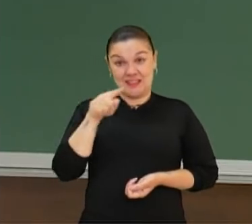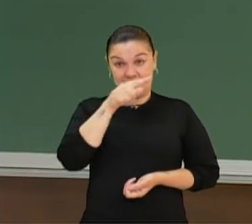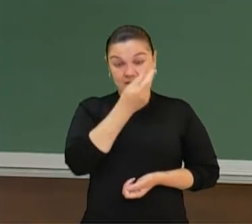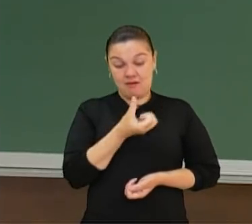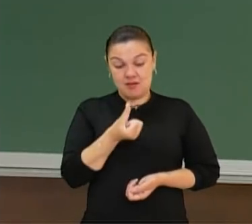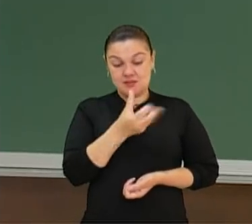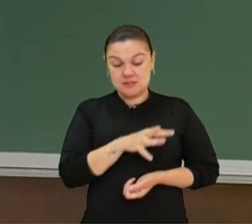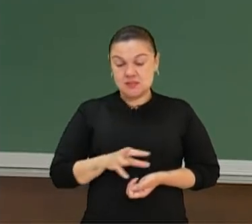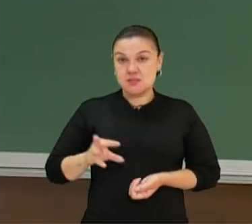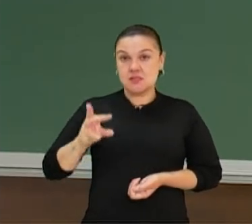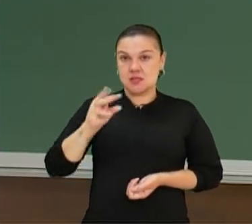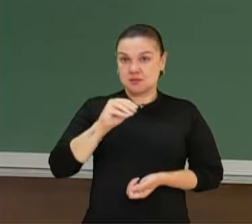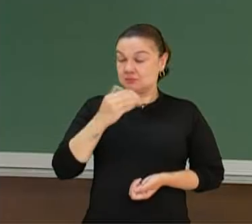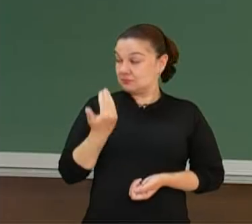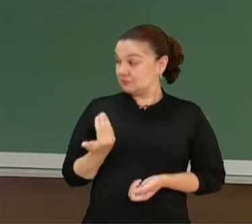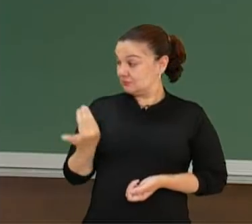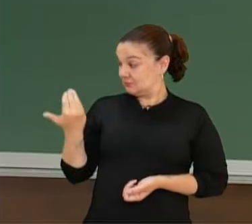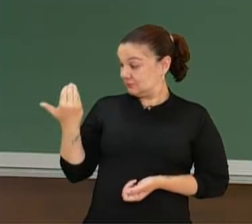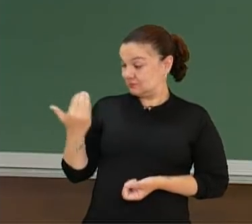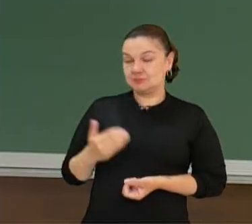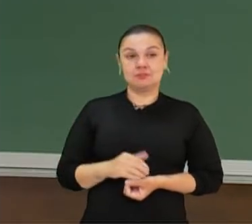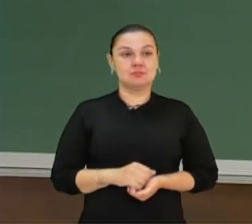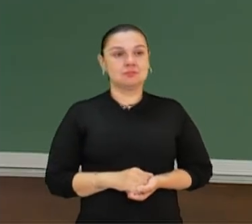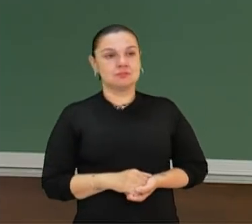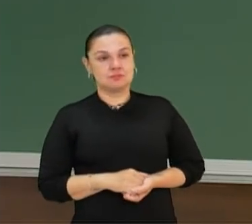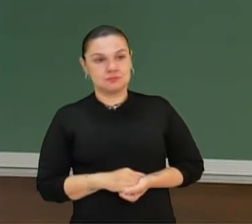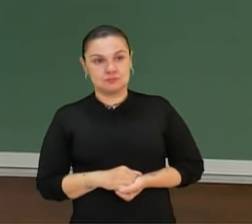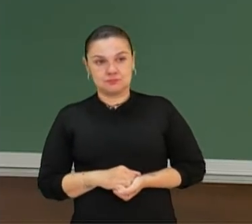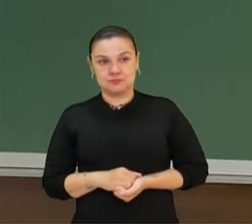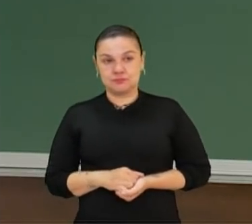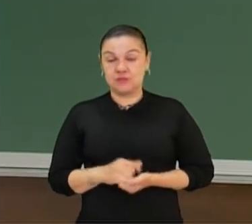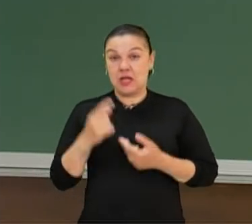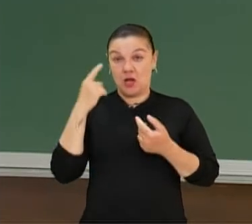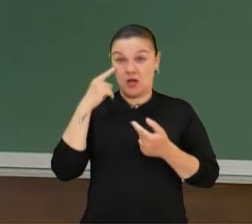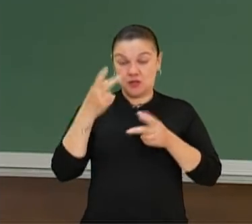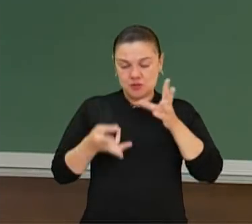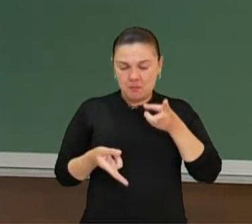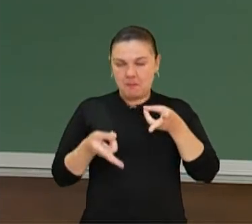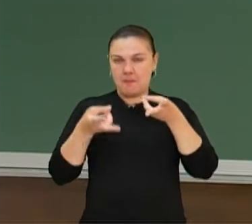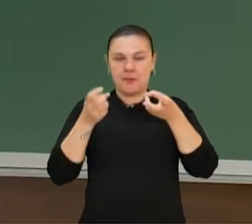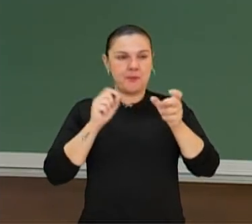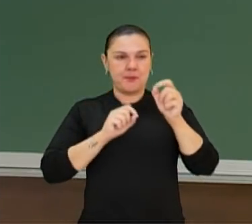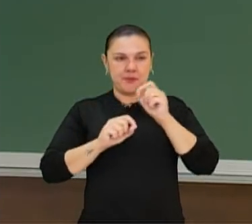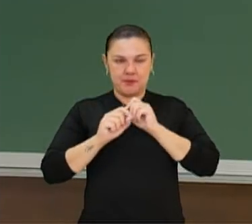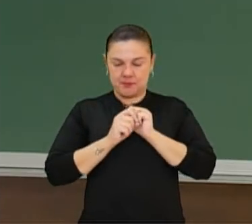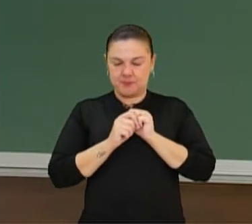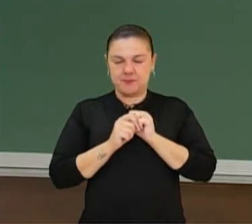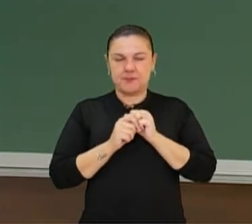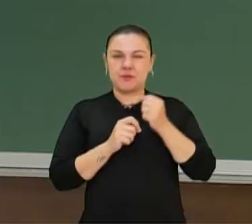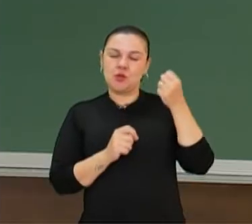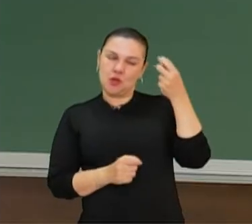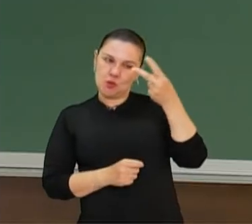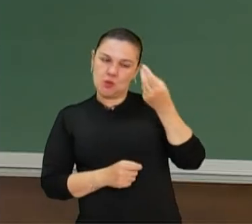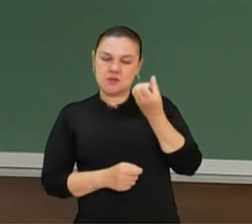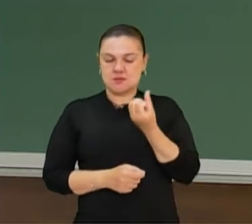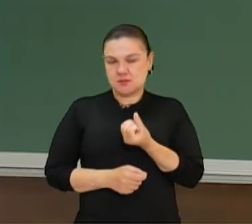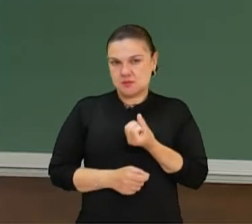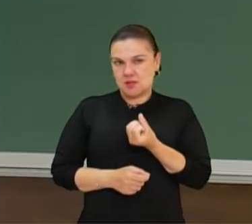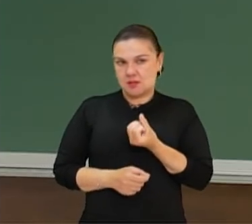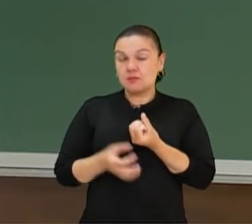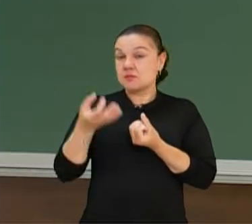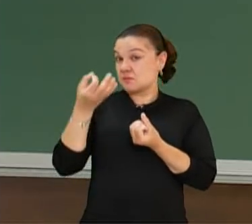2 chances em 6, tá? E a gente observou, se você parou aqui no 2 sobre 6,